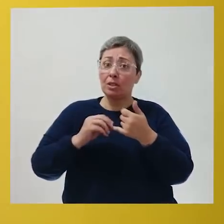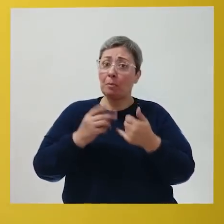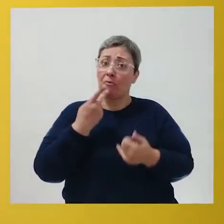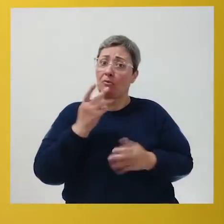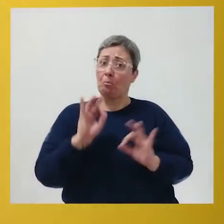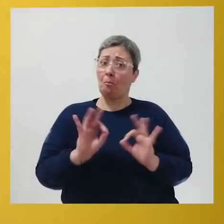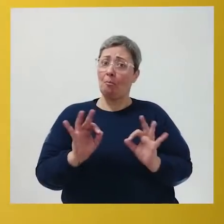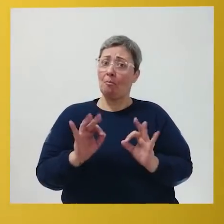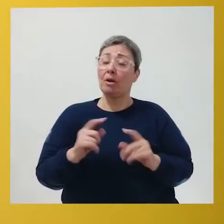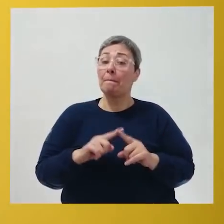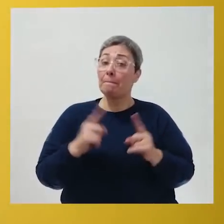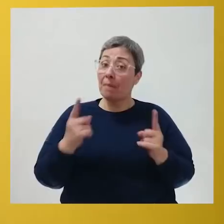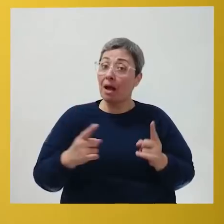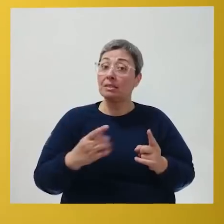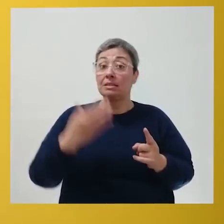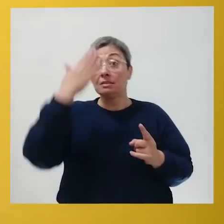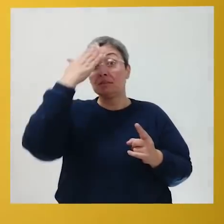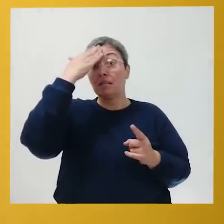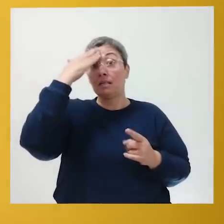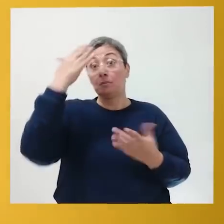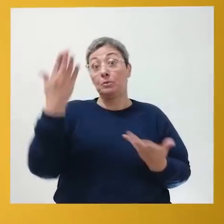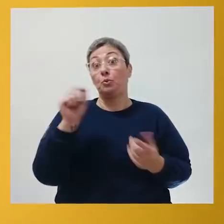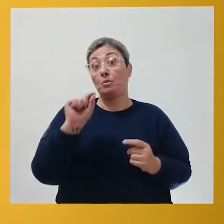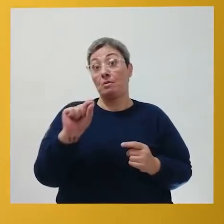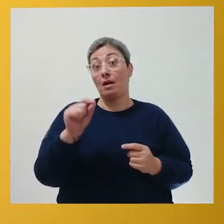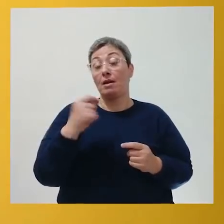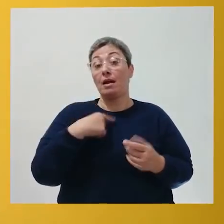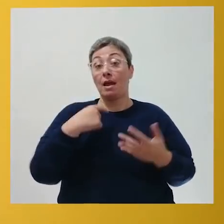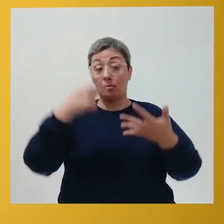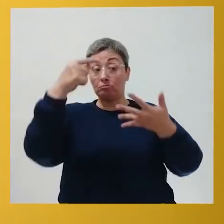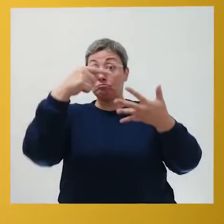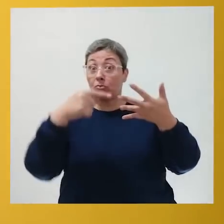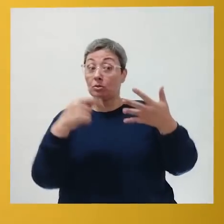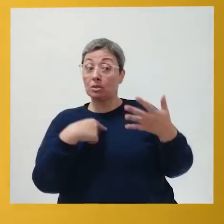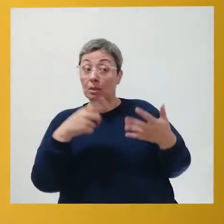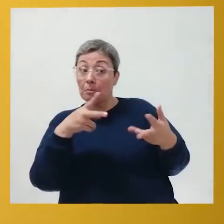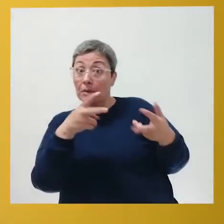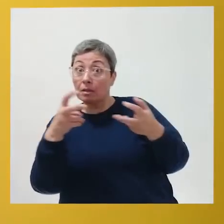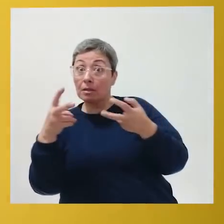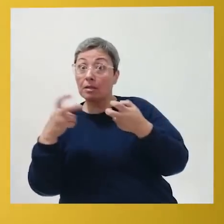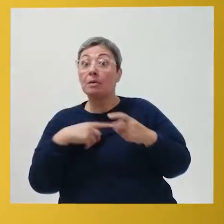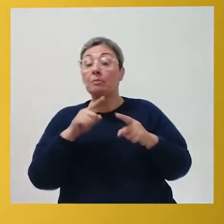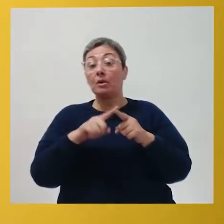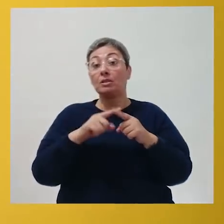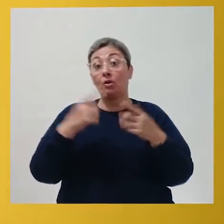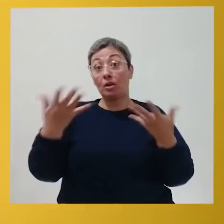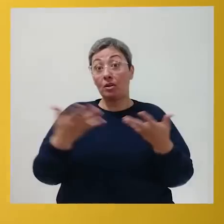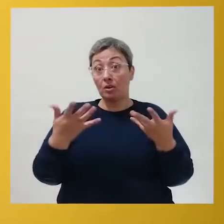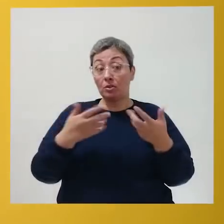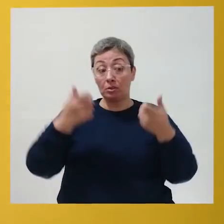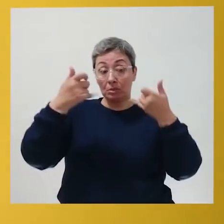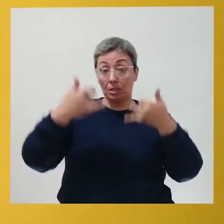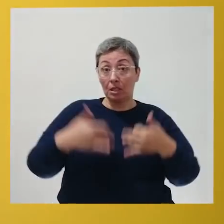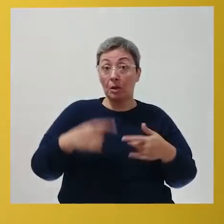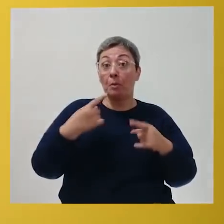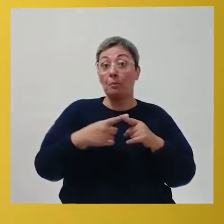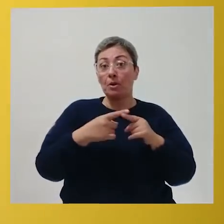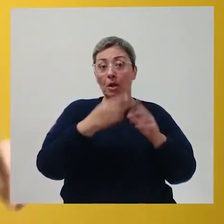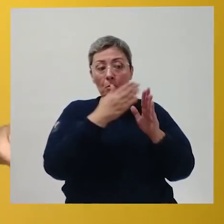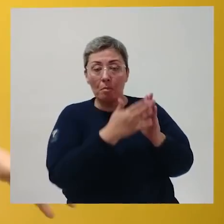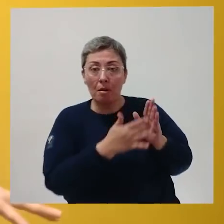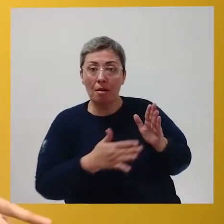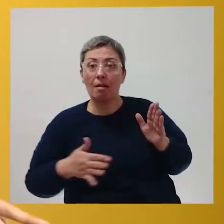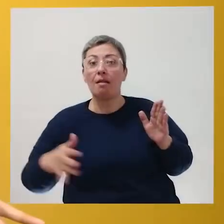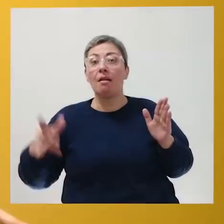não fala, mas ela tem compreensão, ela tem discriminação. E eu estou falando deste lugar porque eu passei